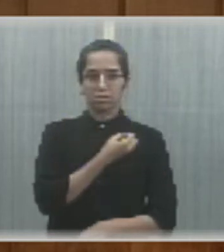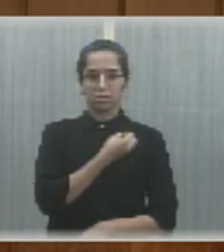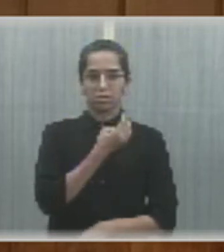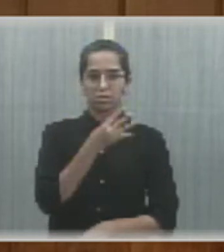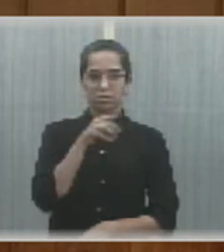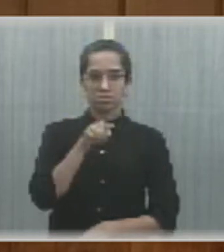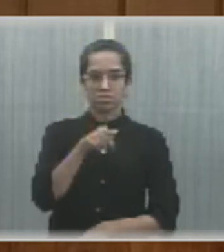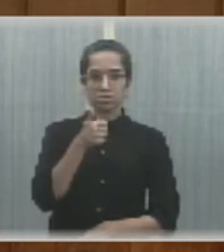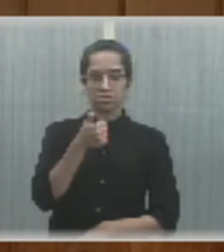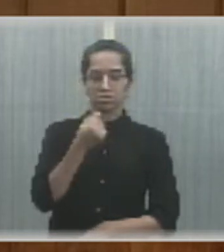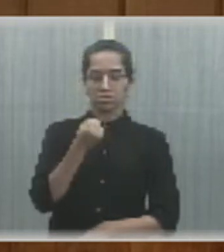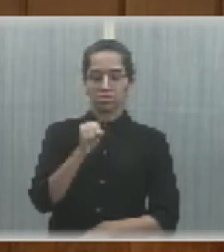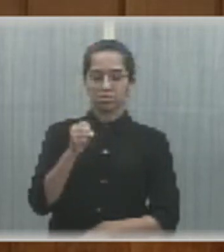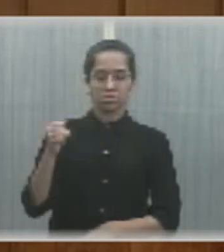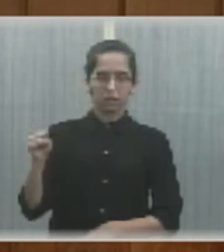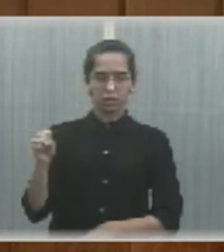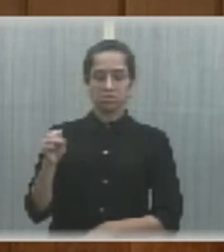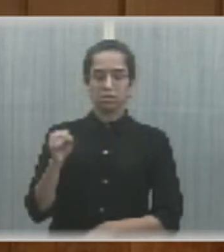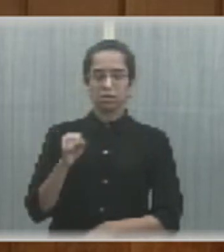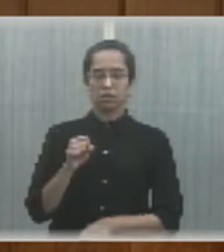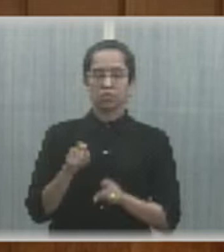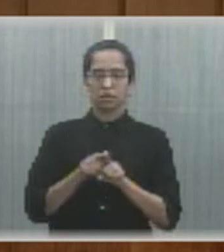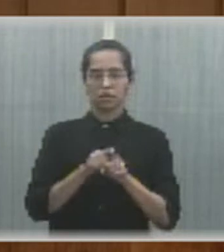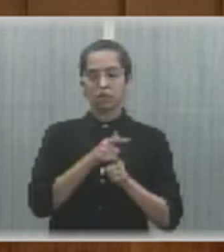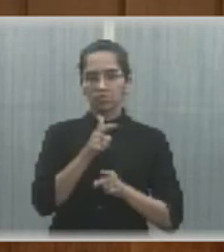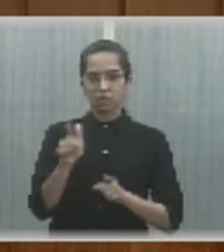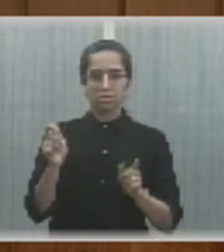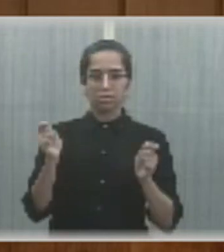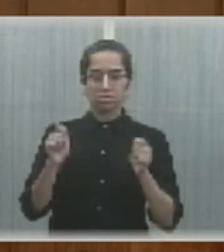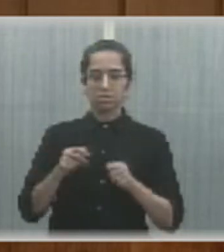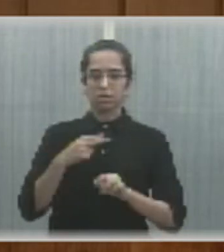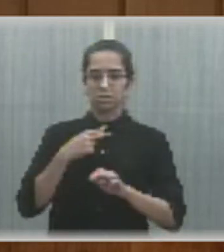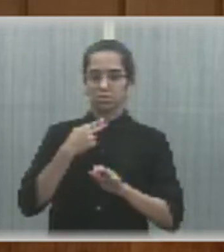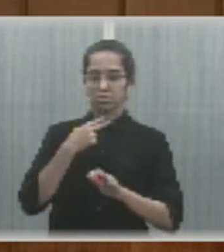4.188/21, e envio de voto de solidariedade aos